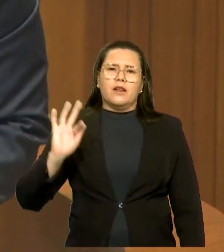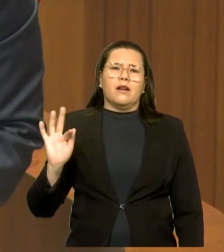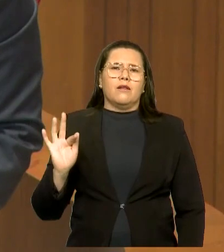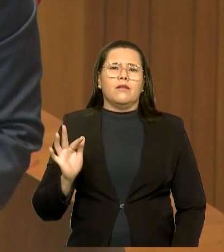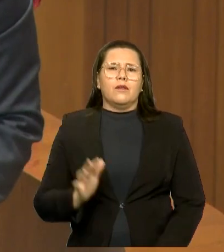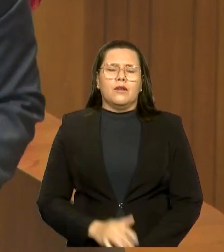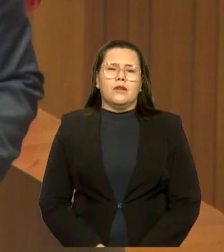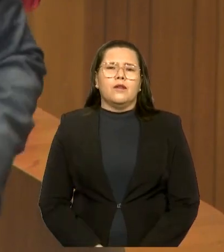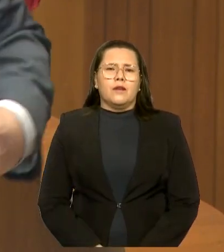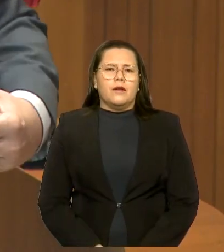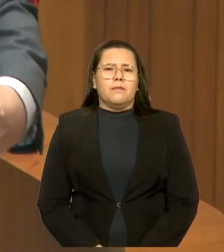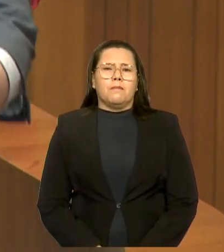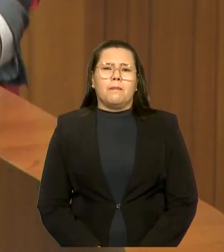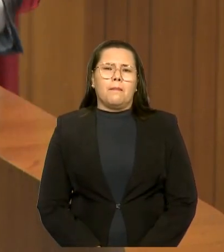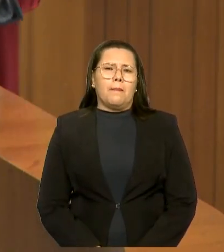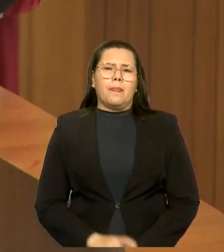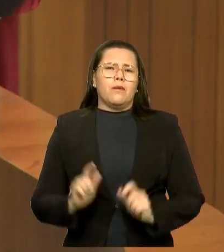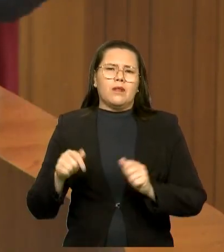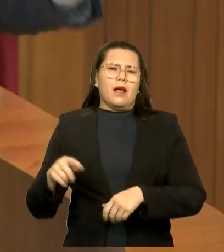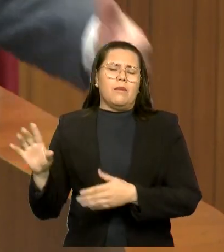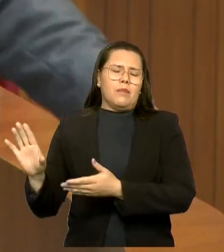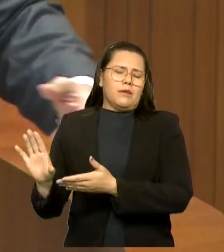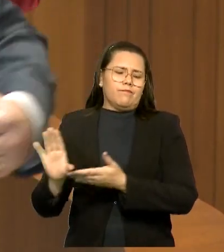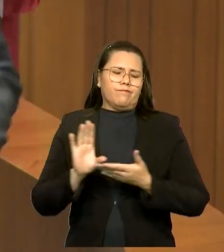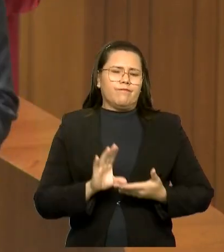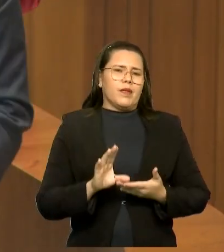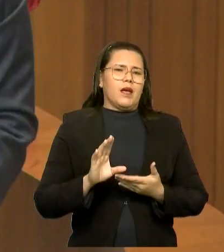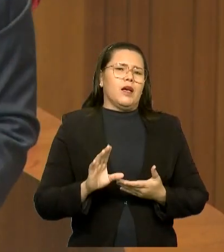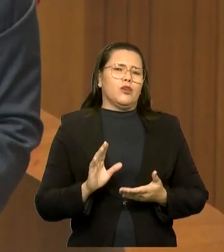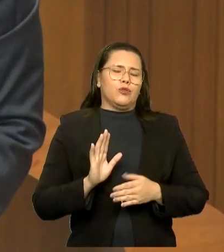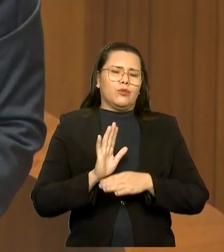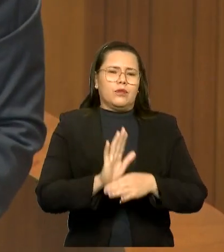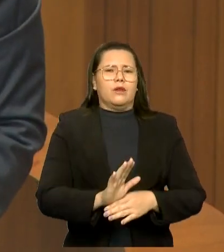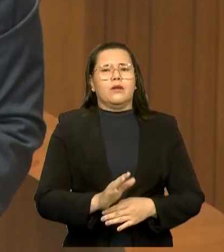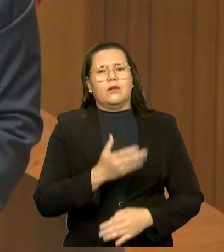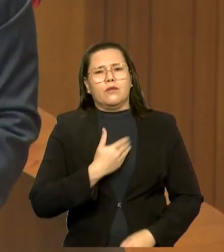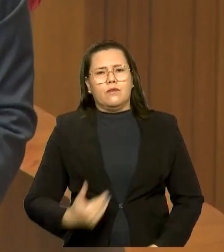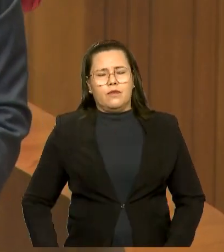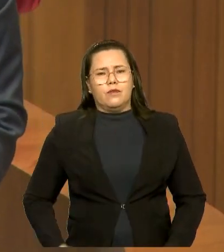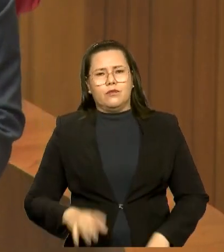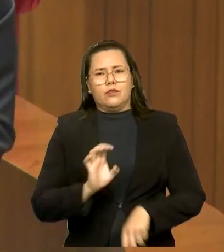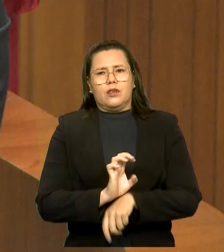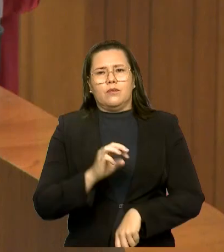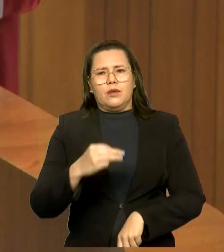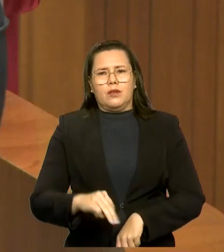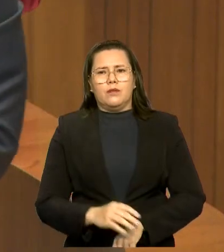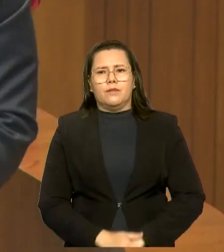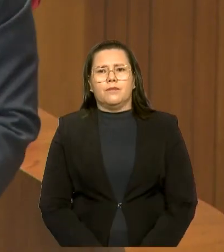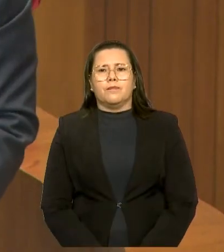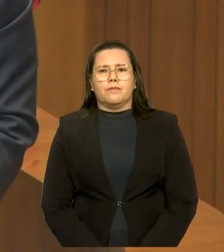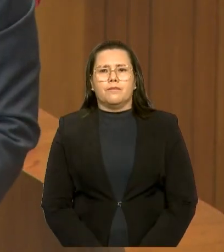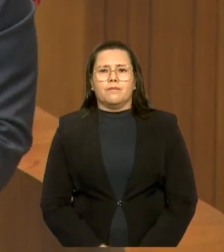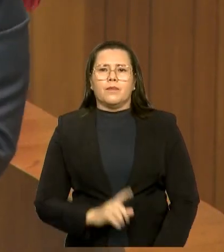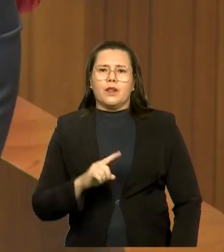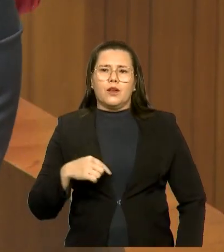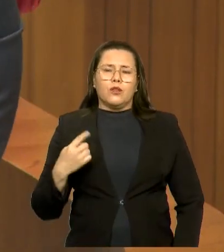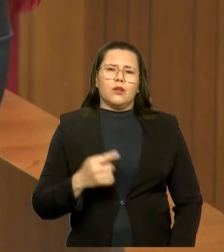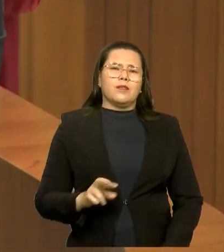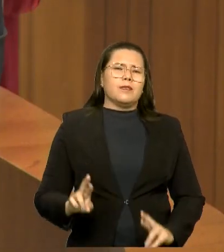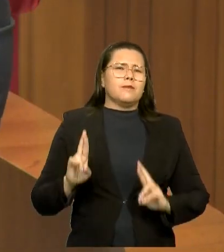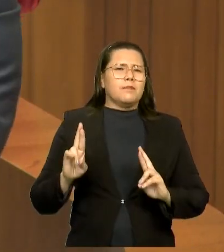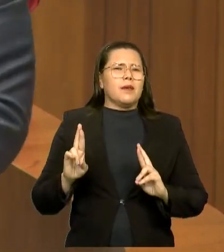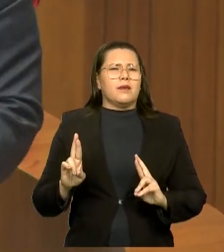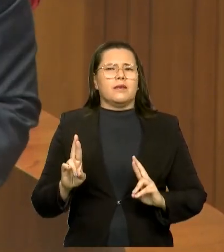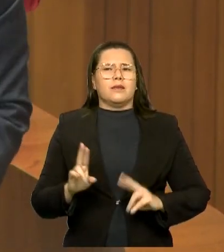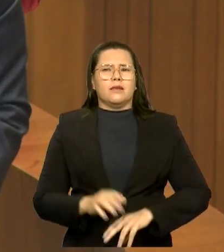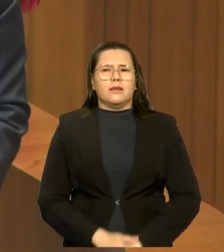o governo do Estado. Tínhamos esperança de superar aquela crise financeira, econômica do nosso país e também a crise política, de salvar